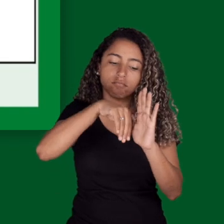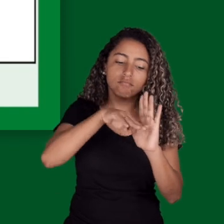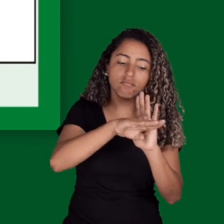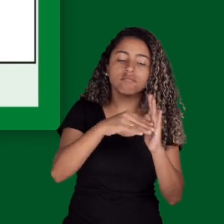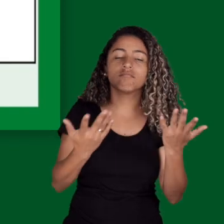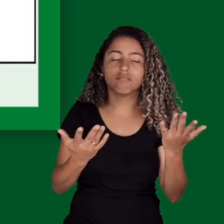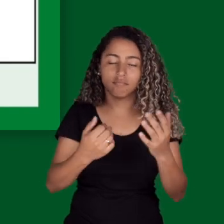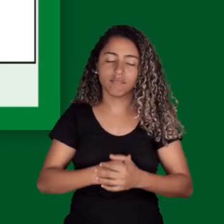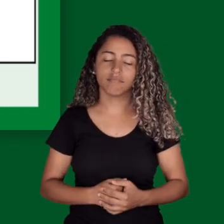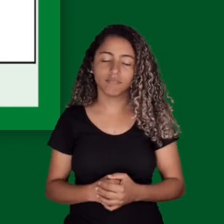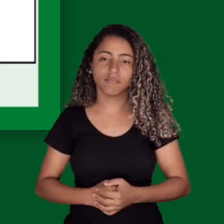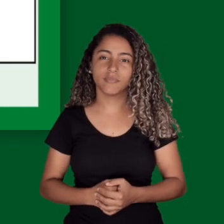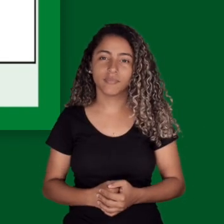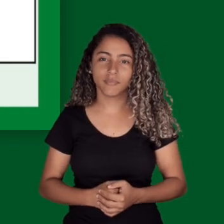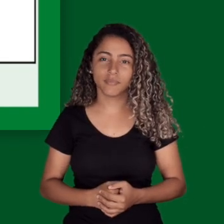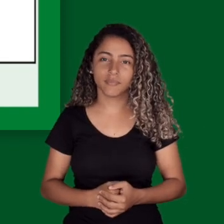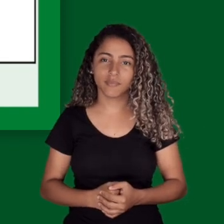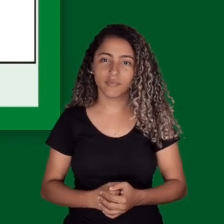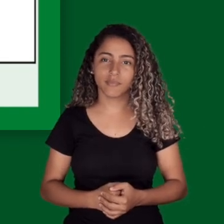setas.